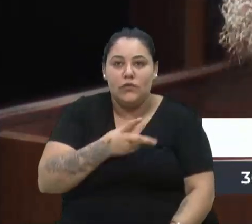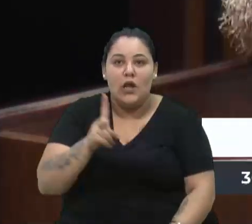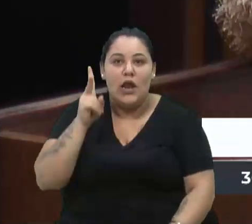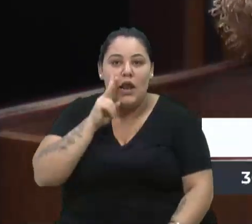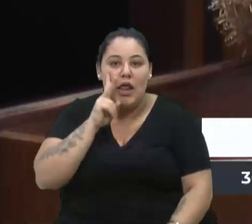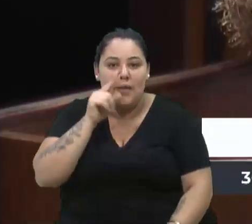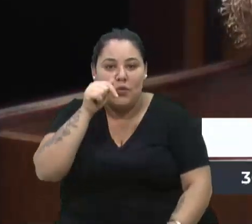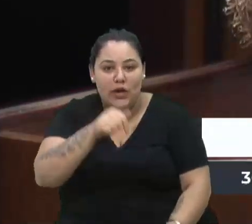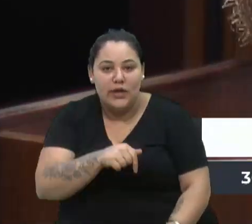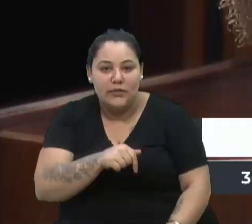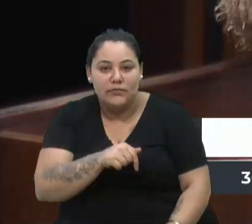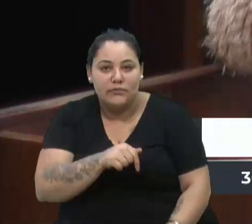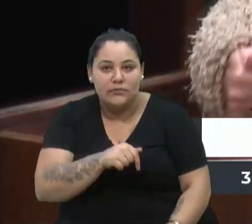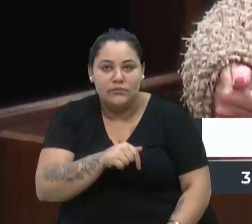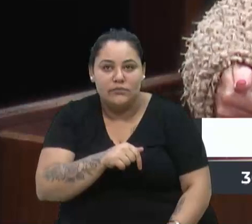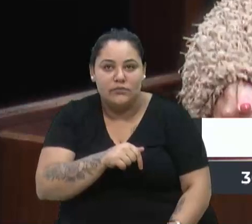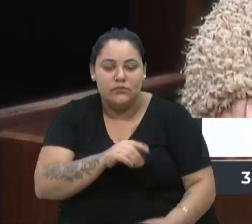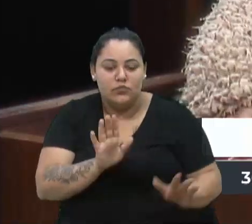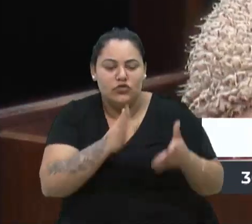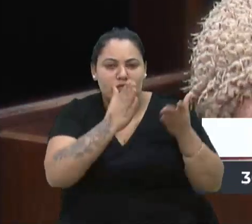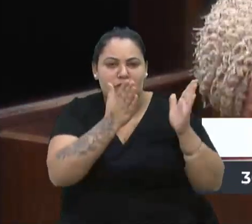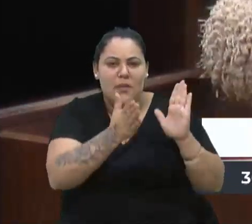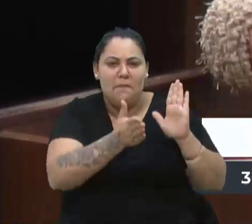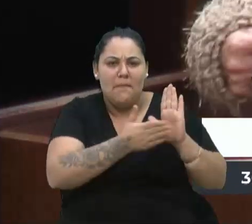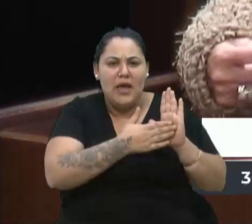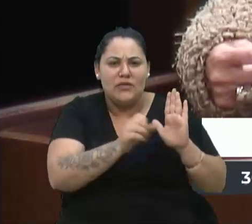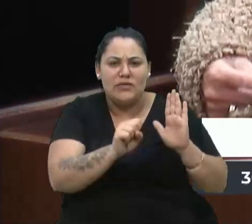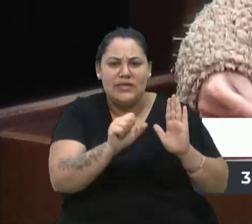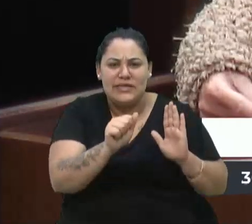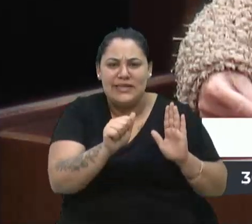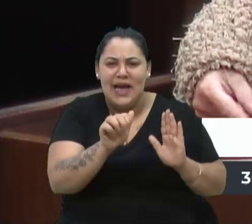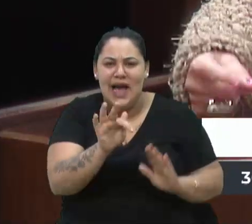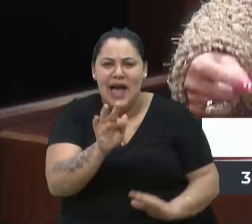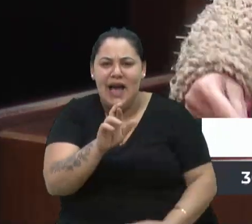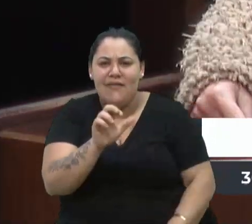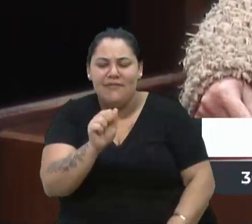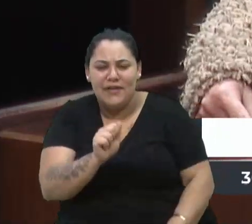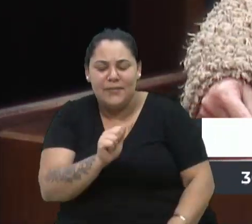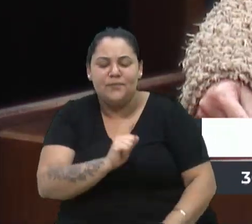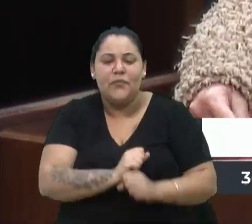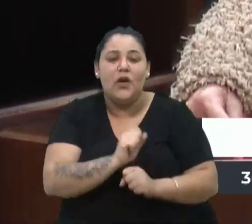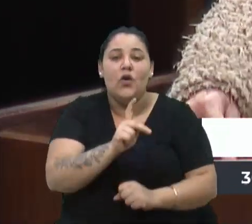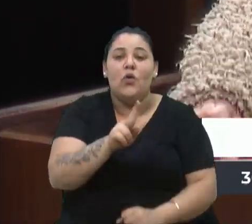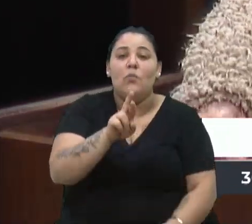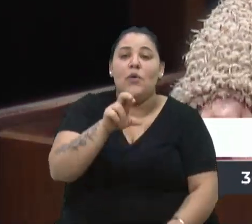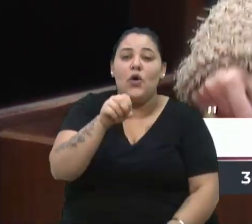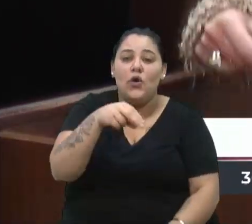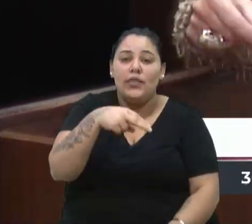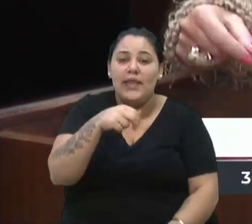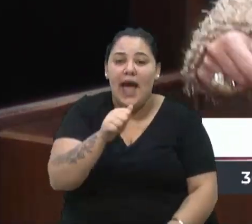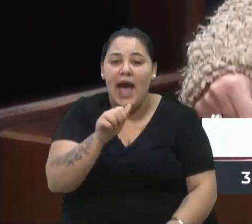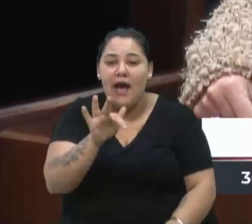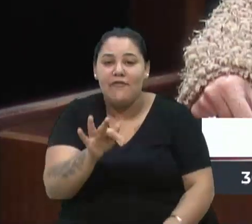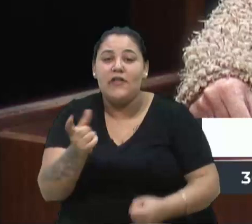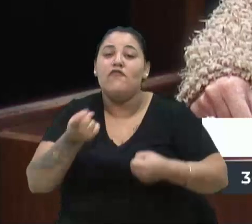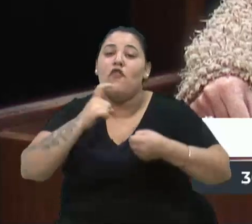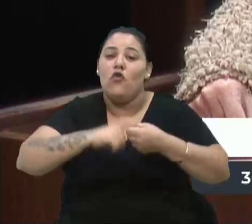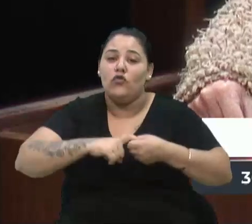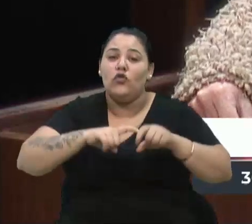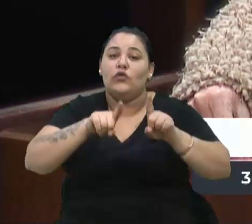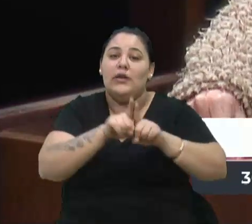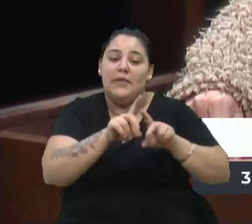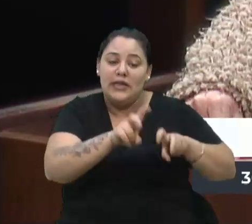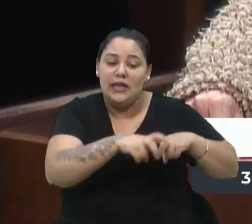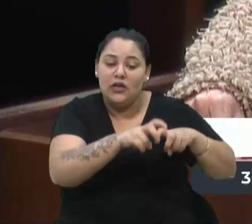aqui o incentivo ao Plano Safra, o Pronaf, que retornou, né, da